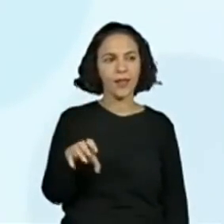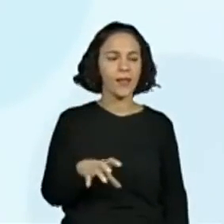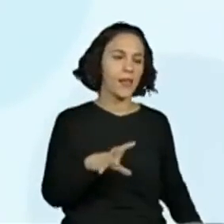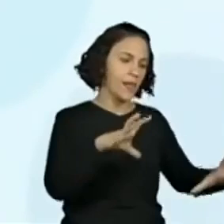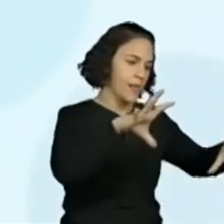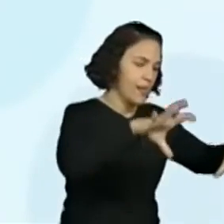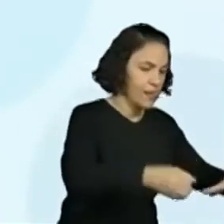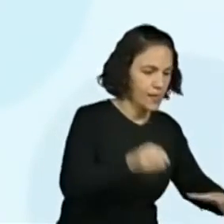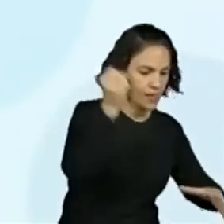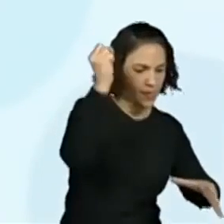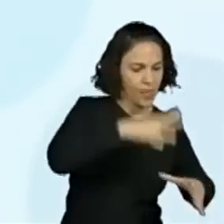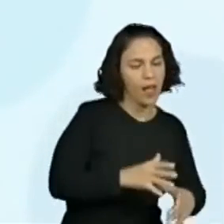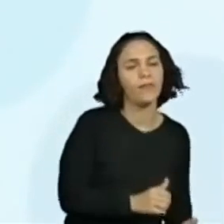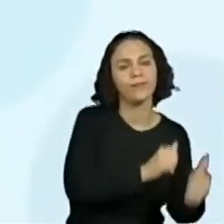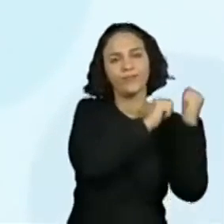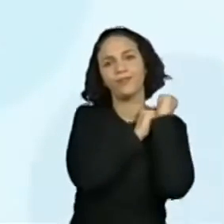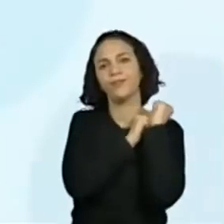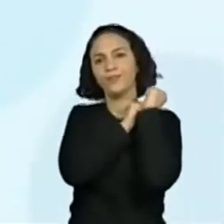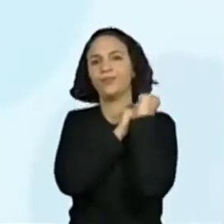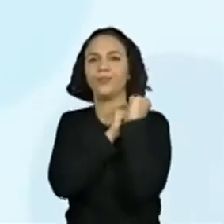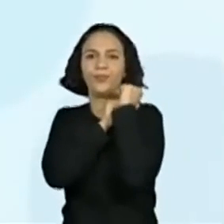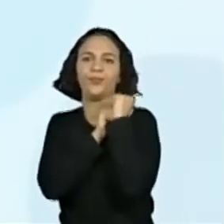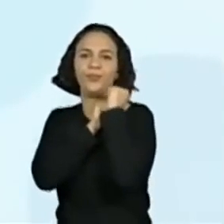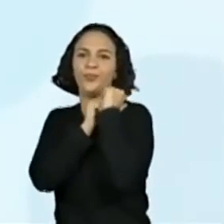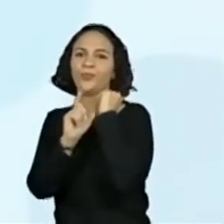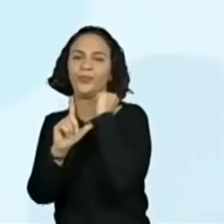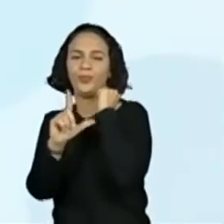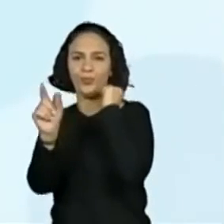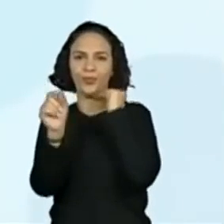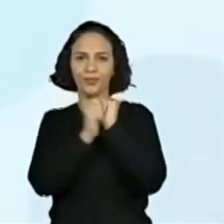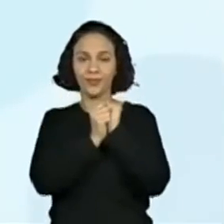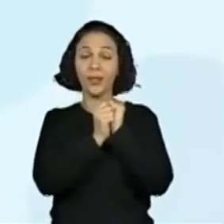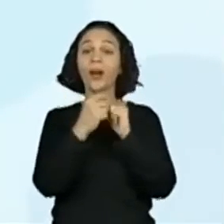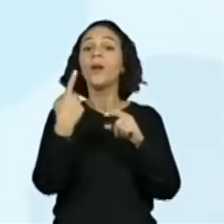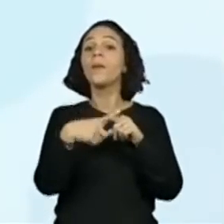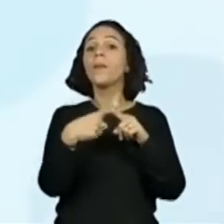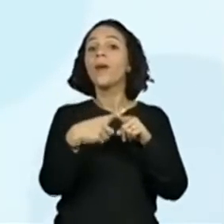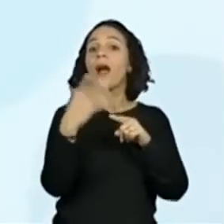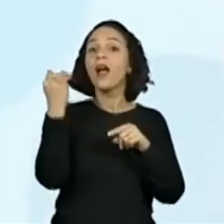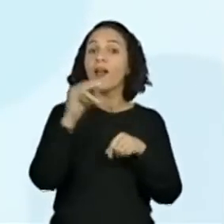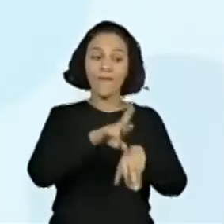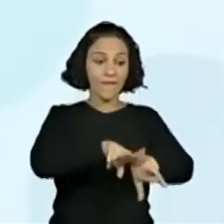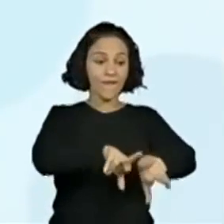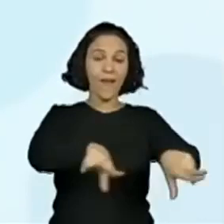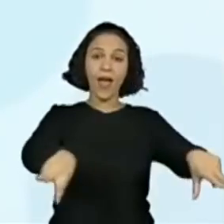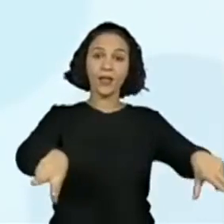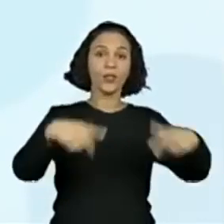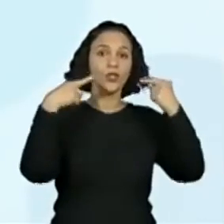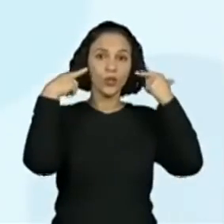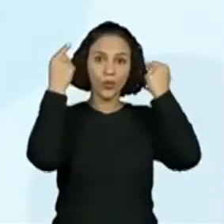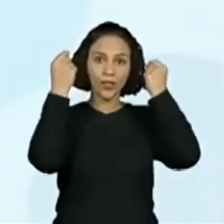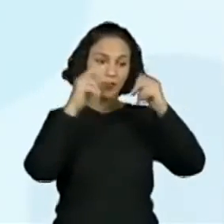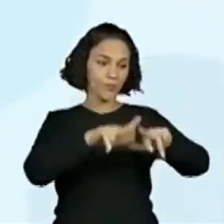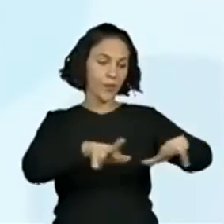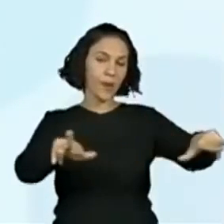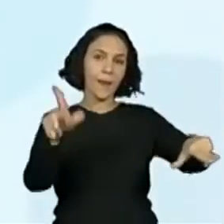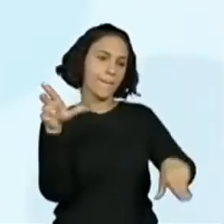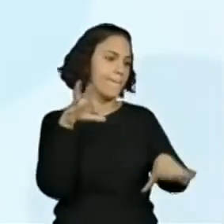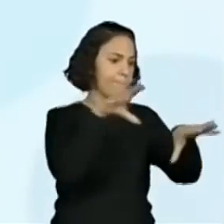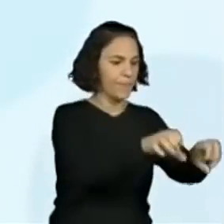O mago tinha vários duendes, né? Sim, lembra naquela parte que já estava colocada, tinha vários duendes. Então ficou